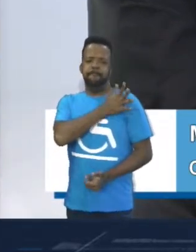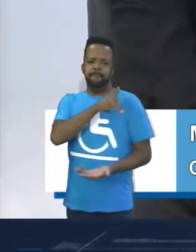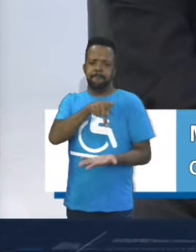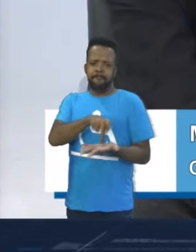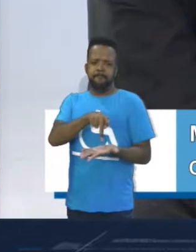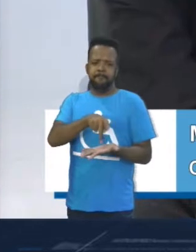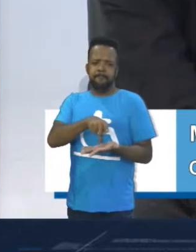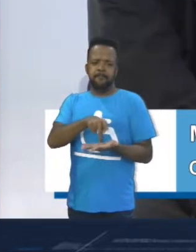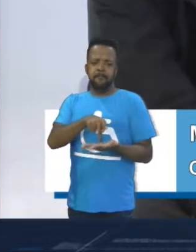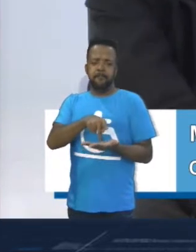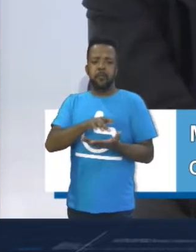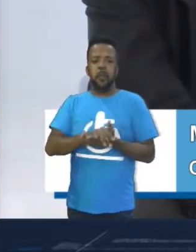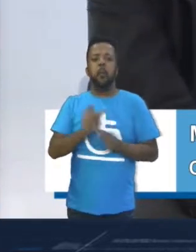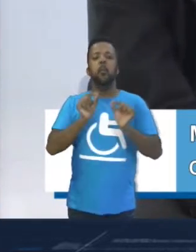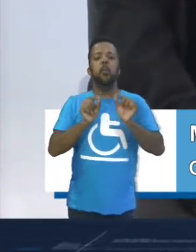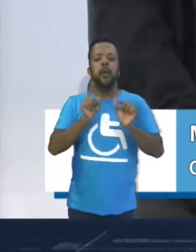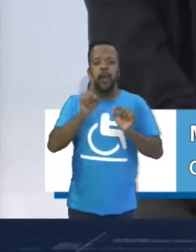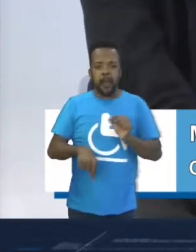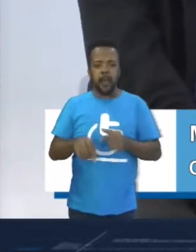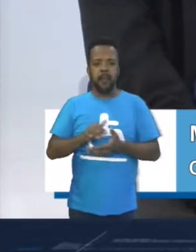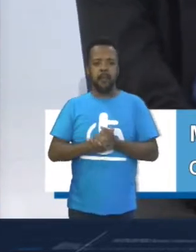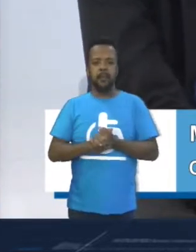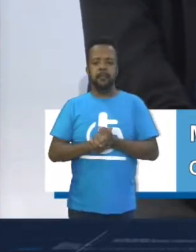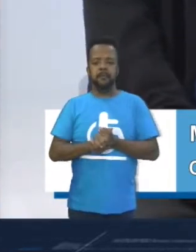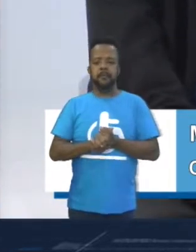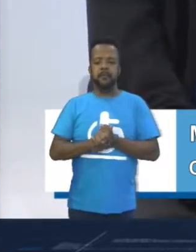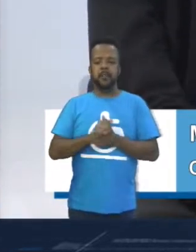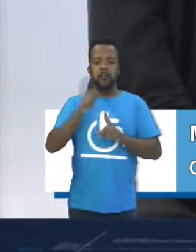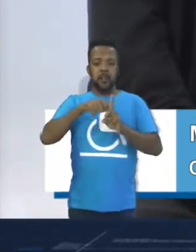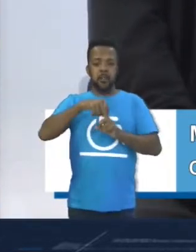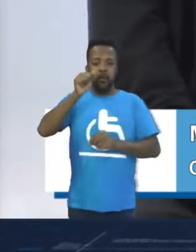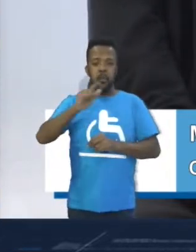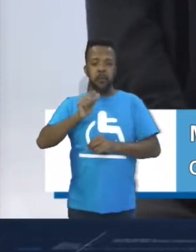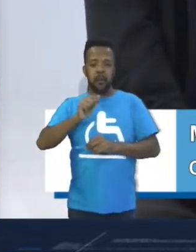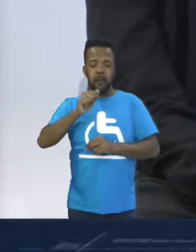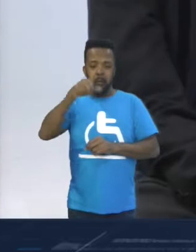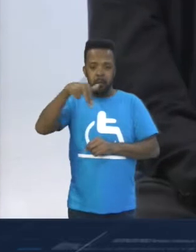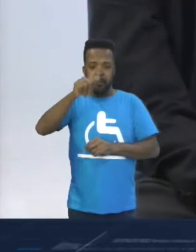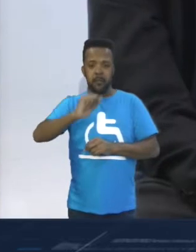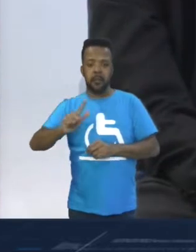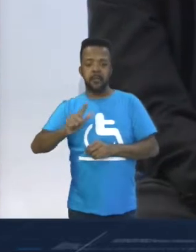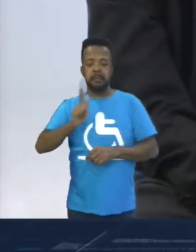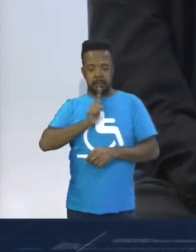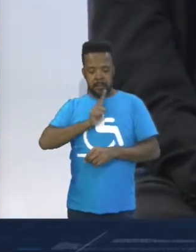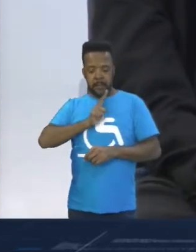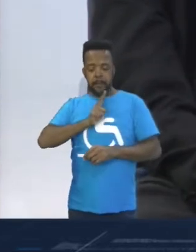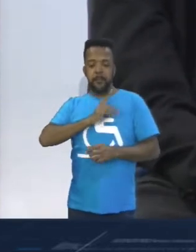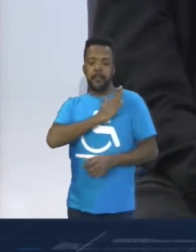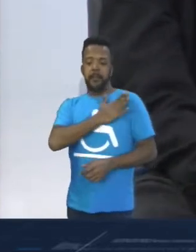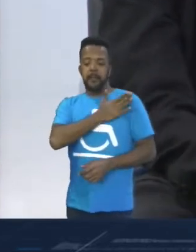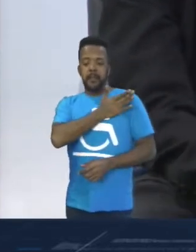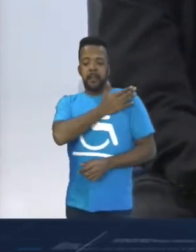em relação ao Novembro Azul. Você está dizendo que existe